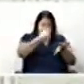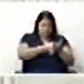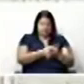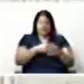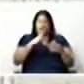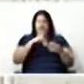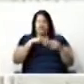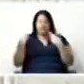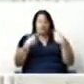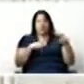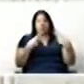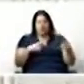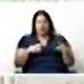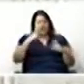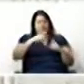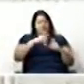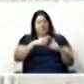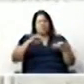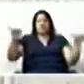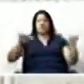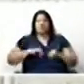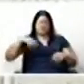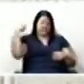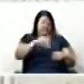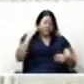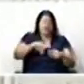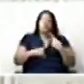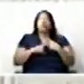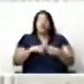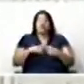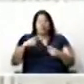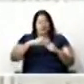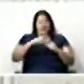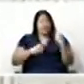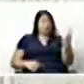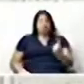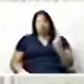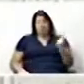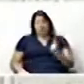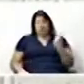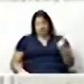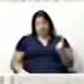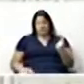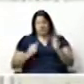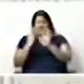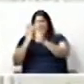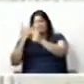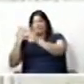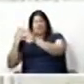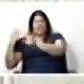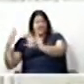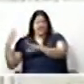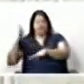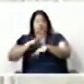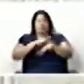Por que que ele sofreu a agressão? Porque ele estava sozinho, havia uma quantidade enorme de doentes